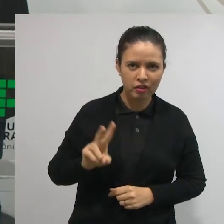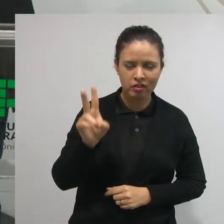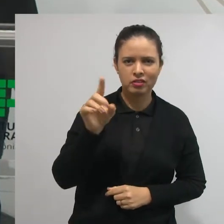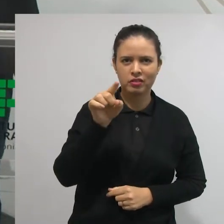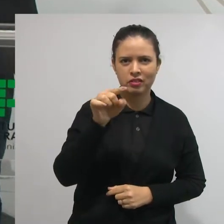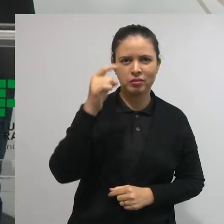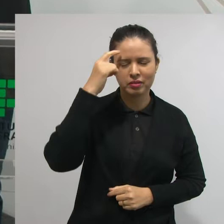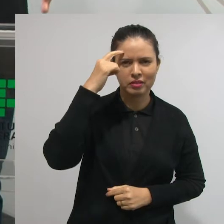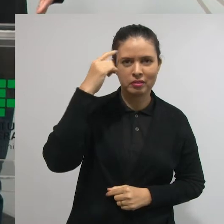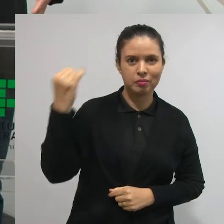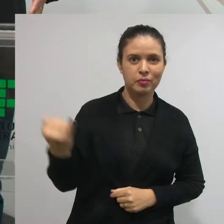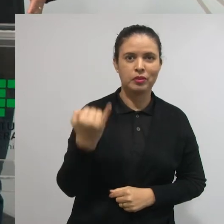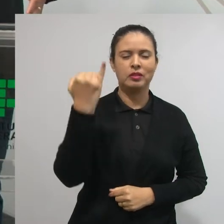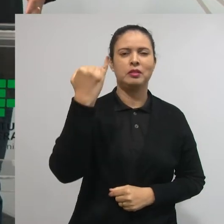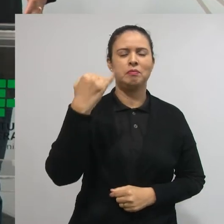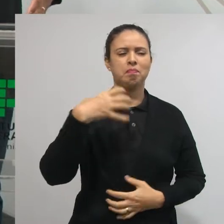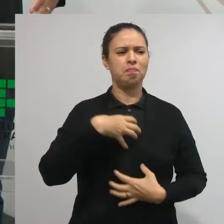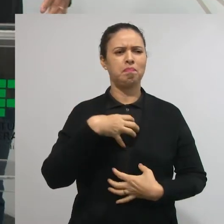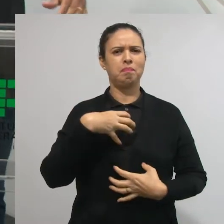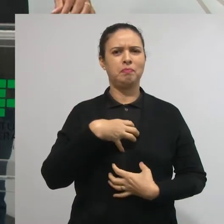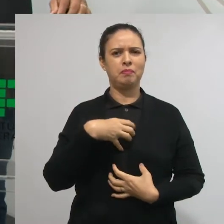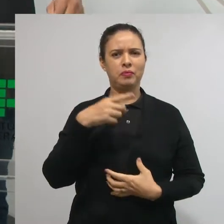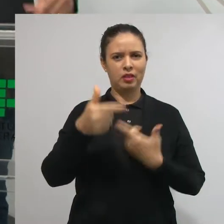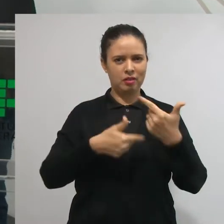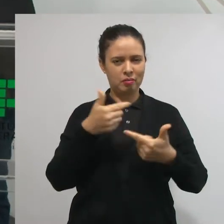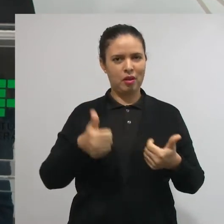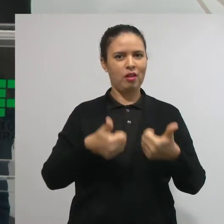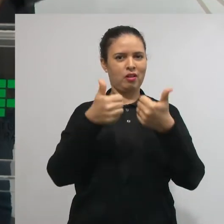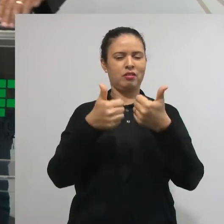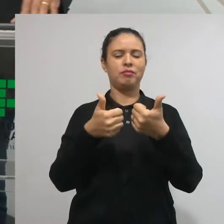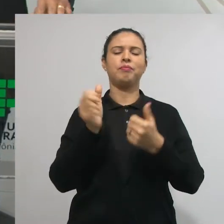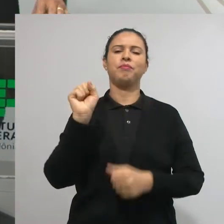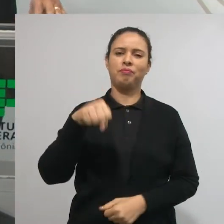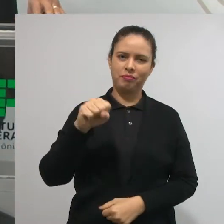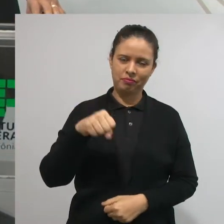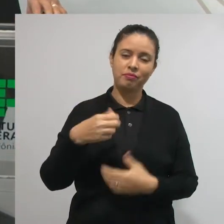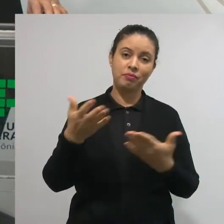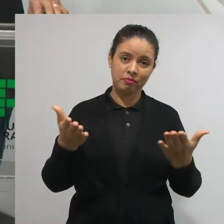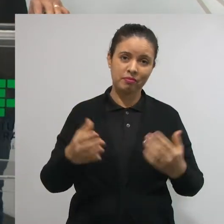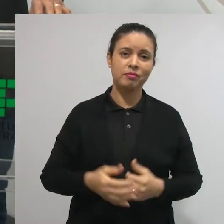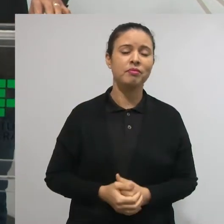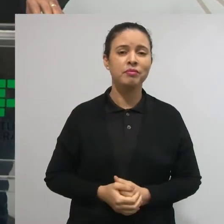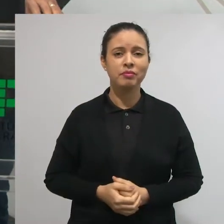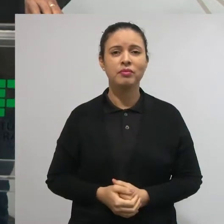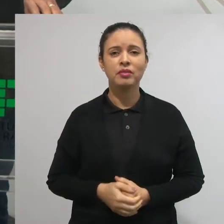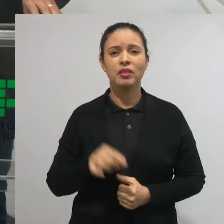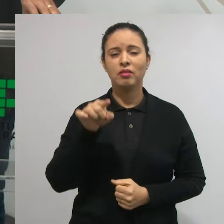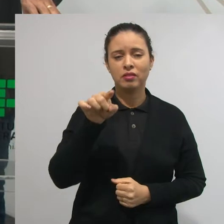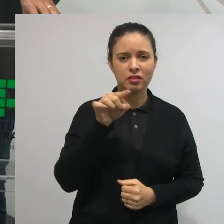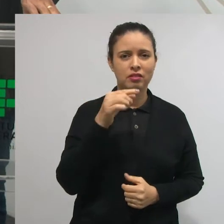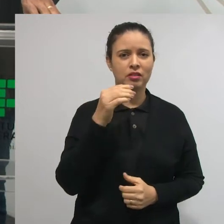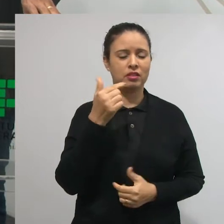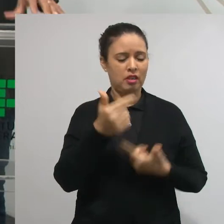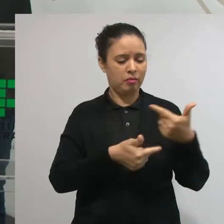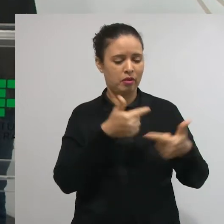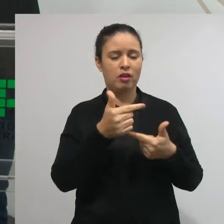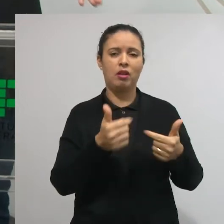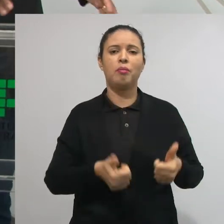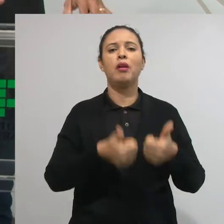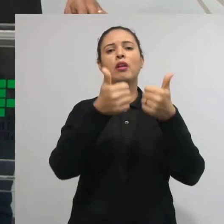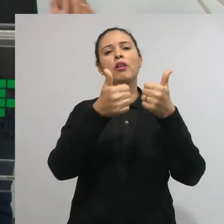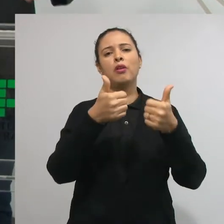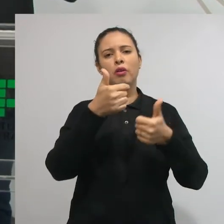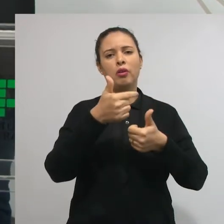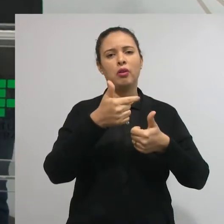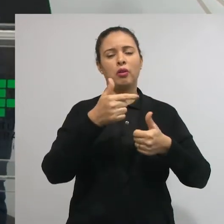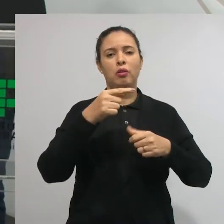você se sente importante, você vai trabalhar melhor? Claro, a tua produção vai ser muito melhor, você vai render